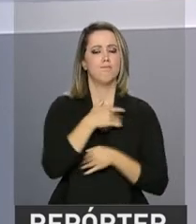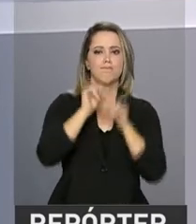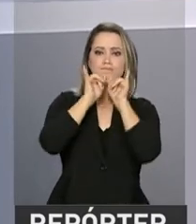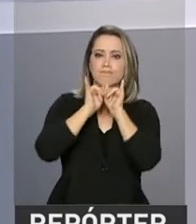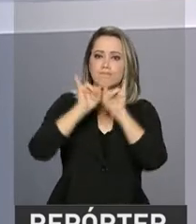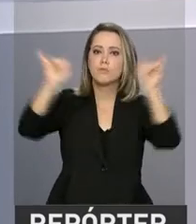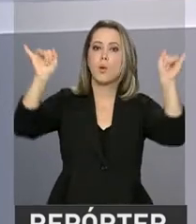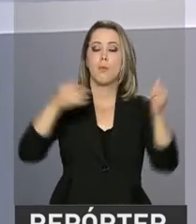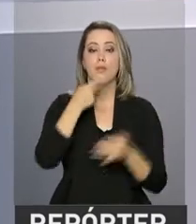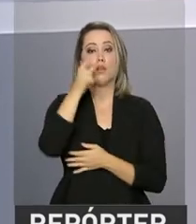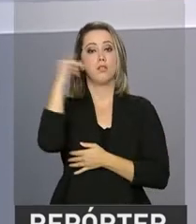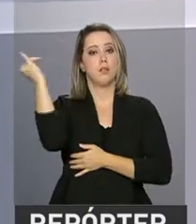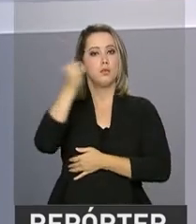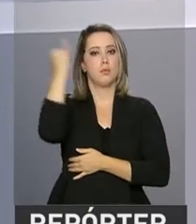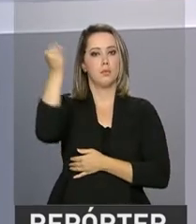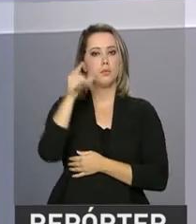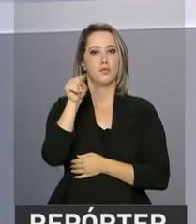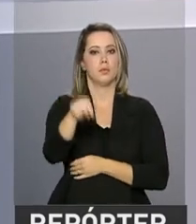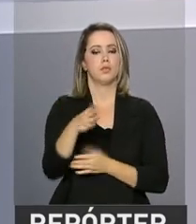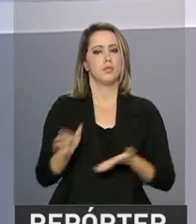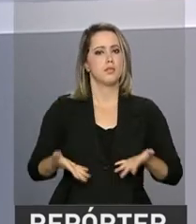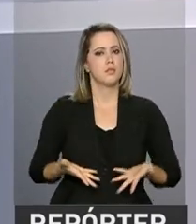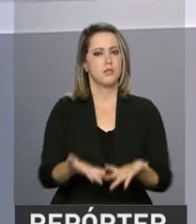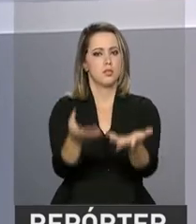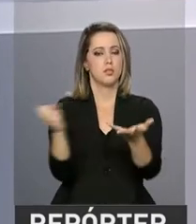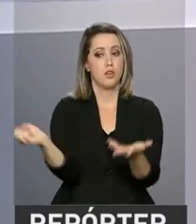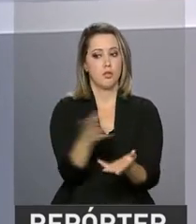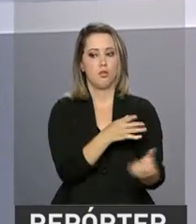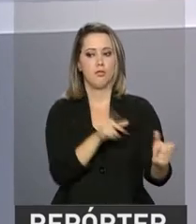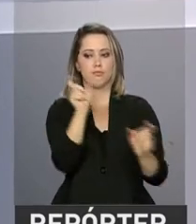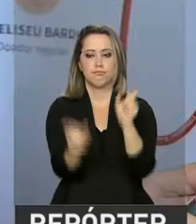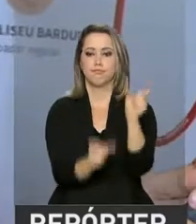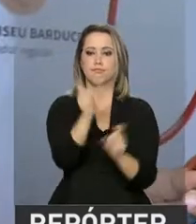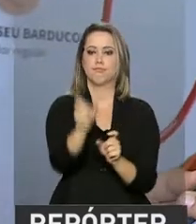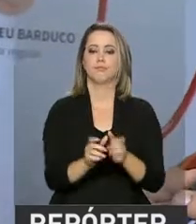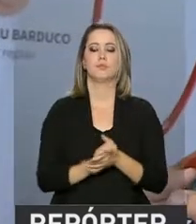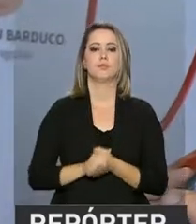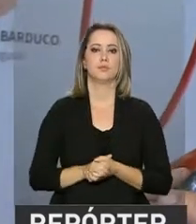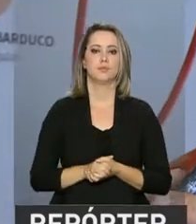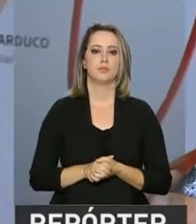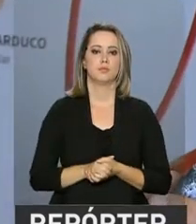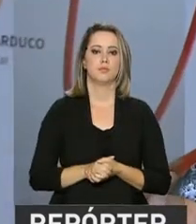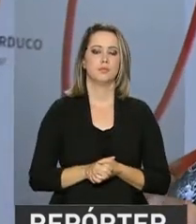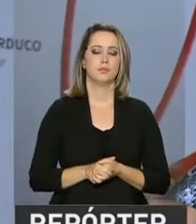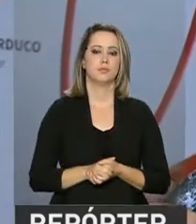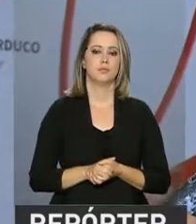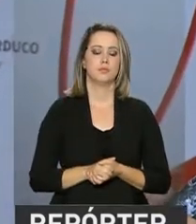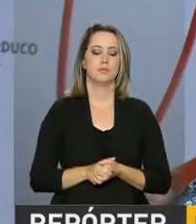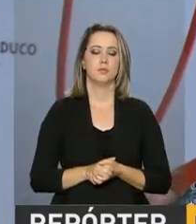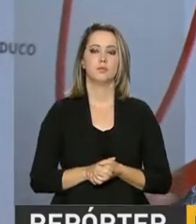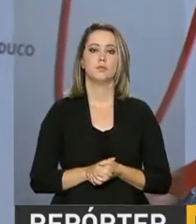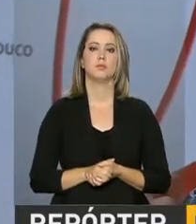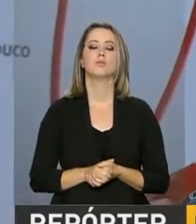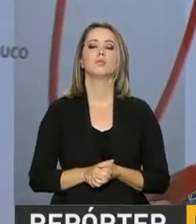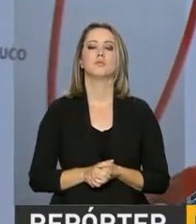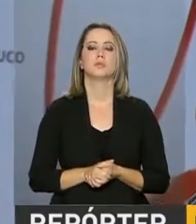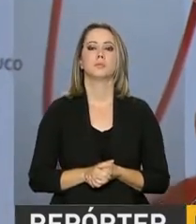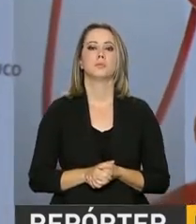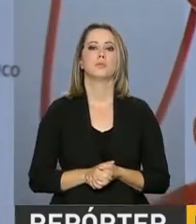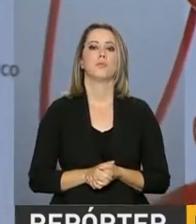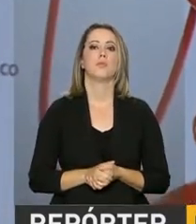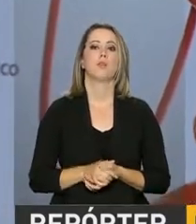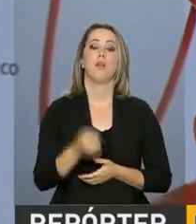a importância do ato e incentivar novos voluntários. As pessoas que doam